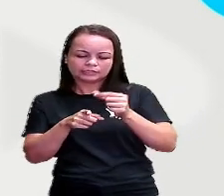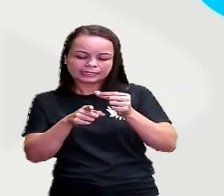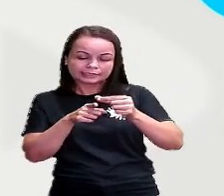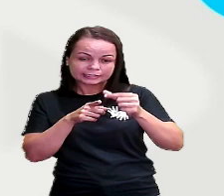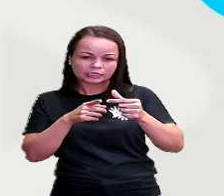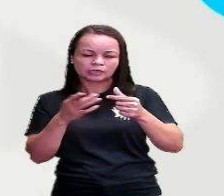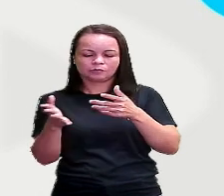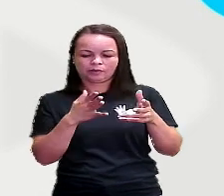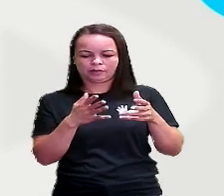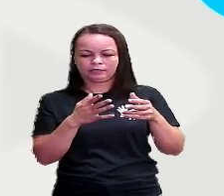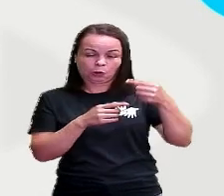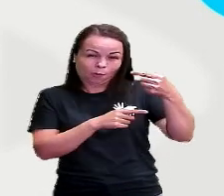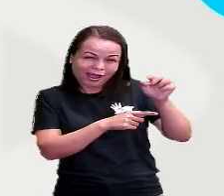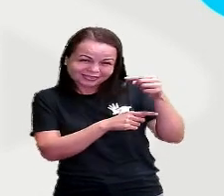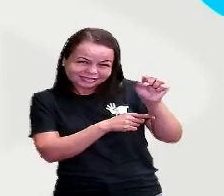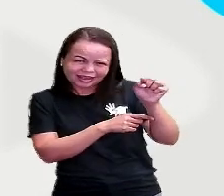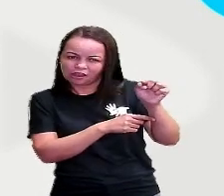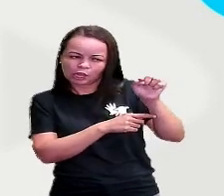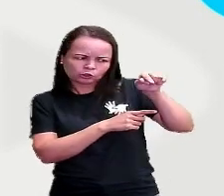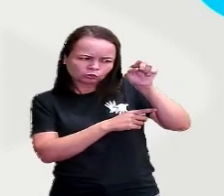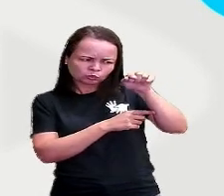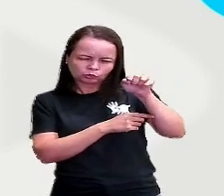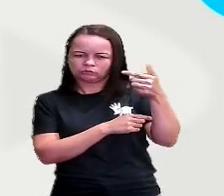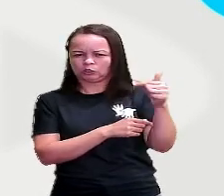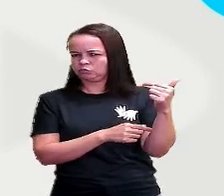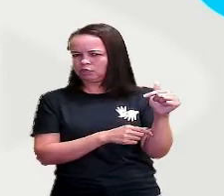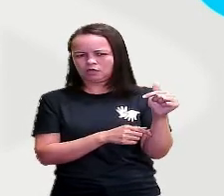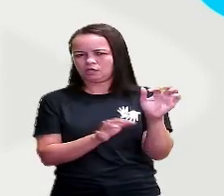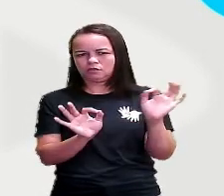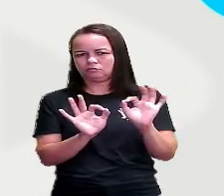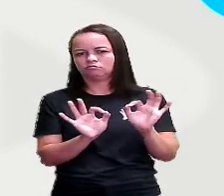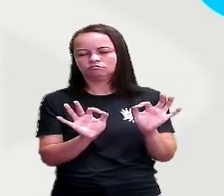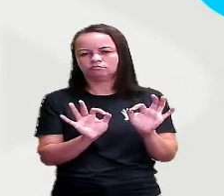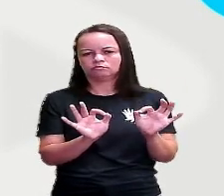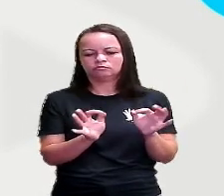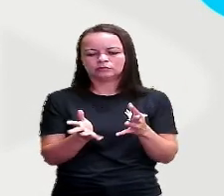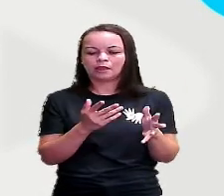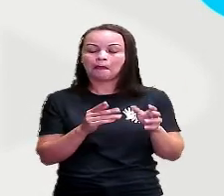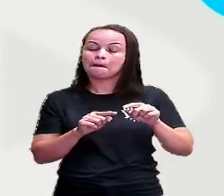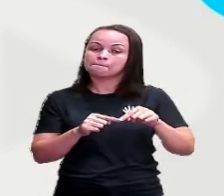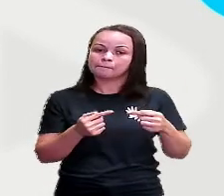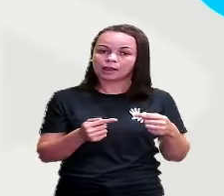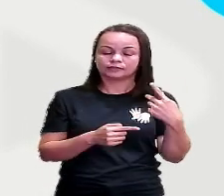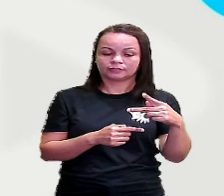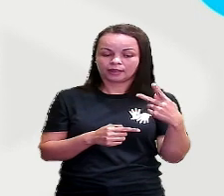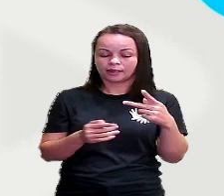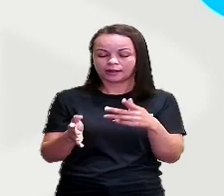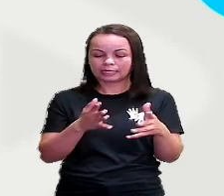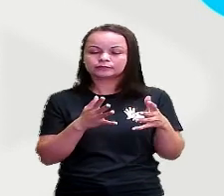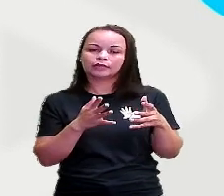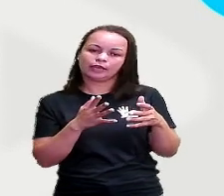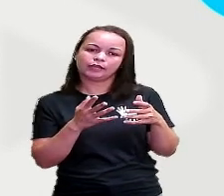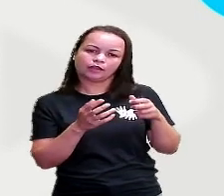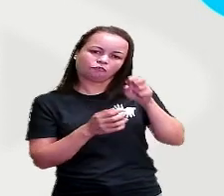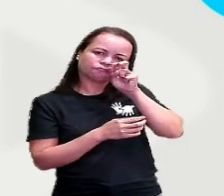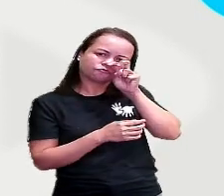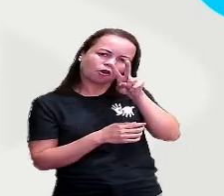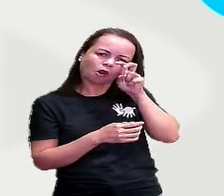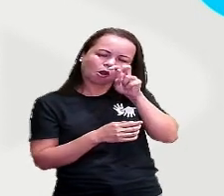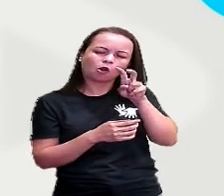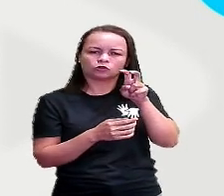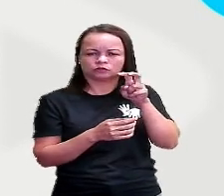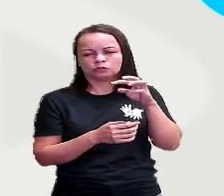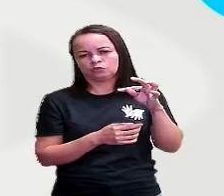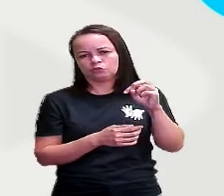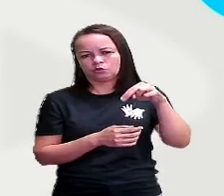acento gráfico. A gente não está vendo ali nem acento agudo, nem circunflexo. Mas ela tem um acento ali